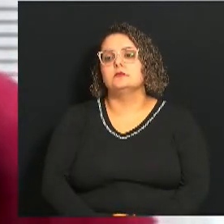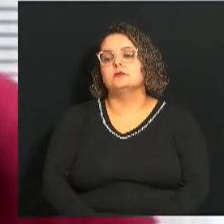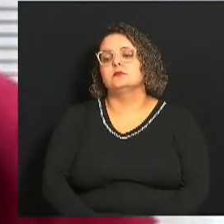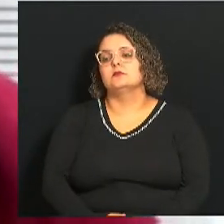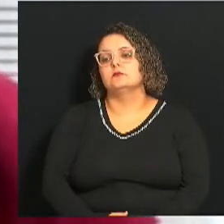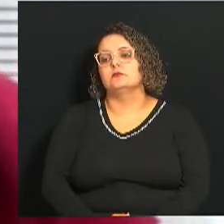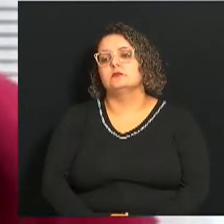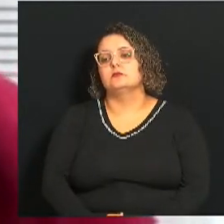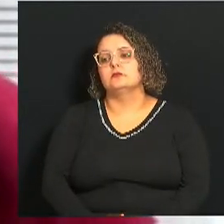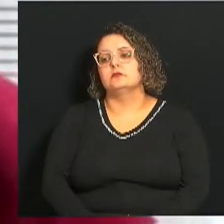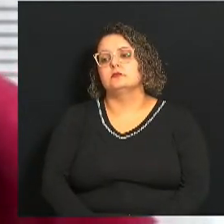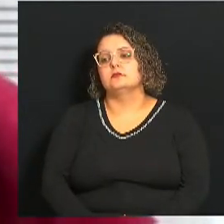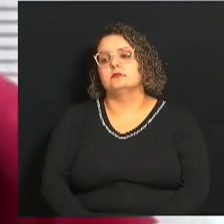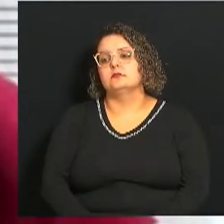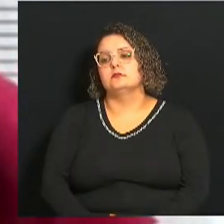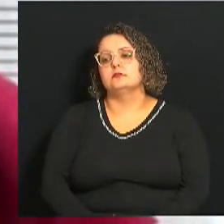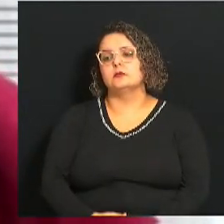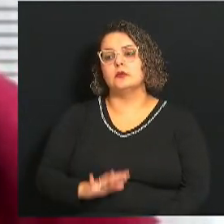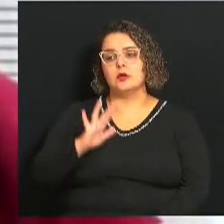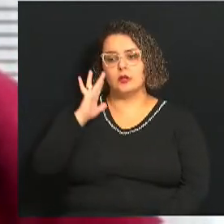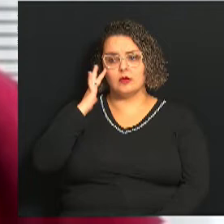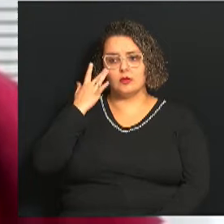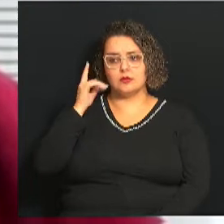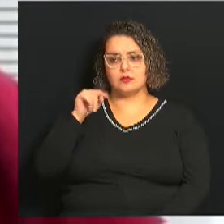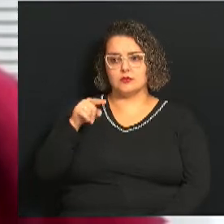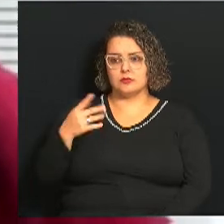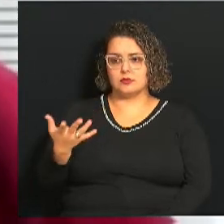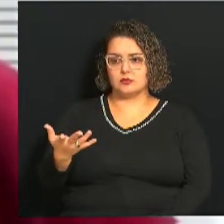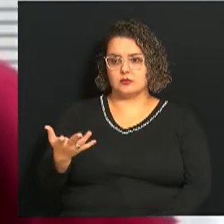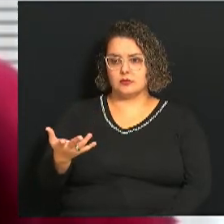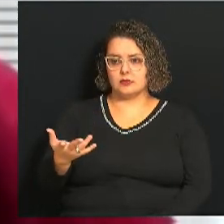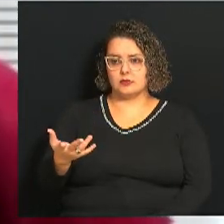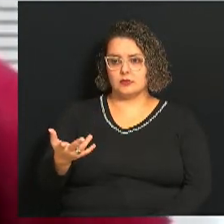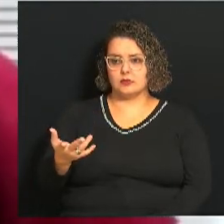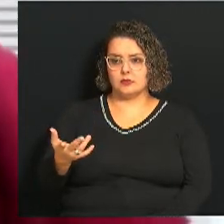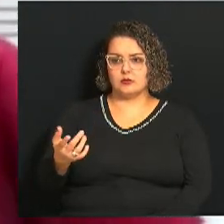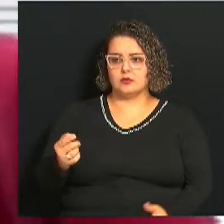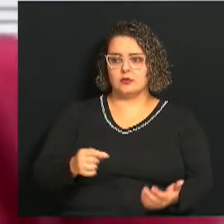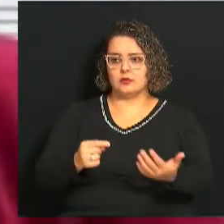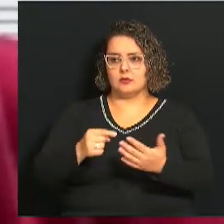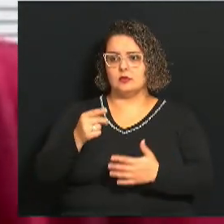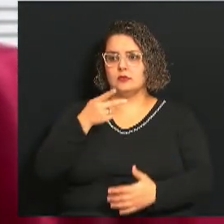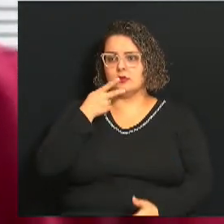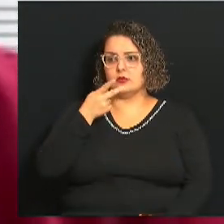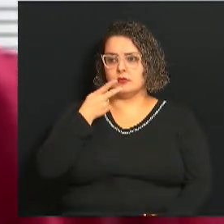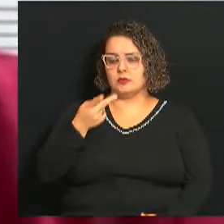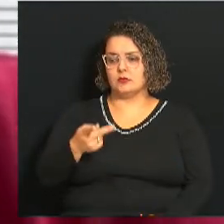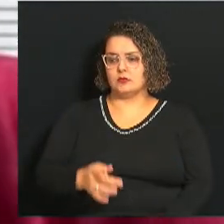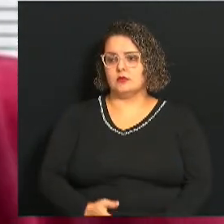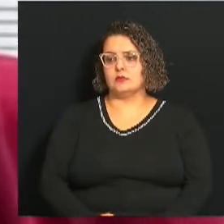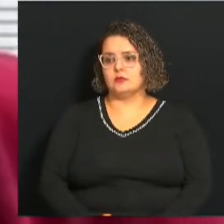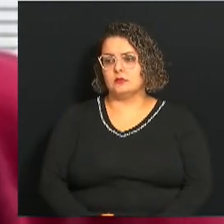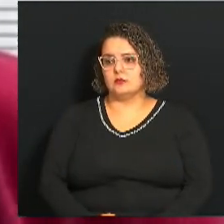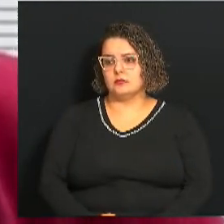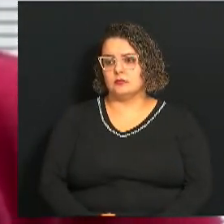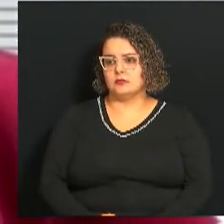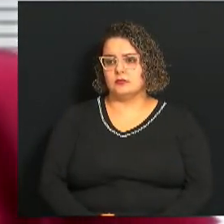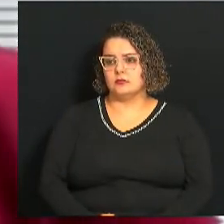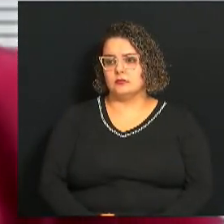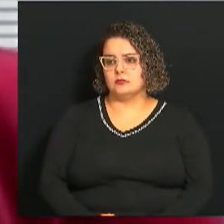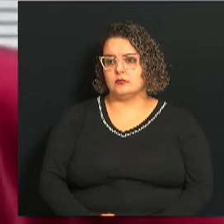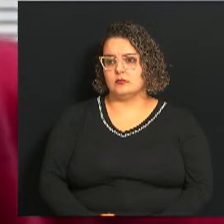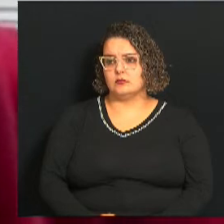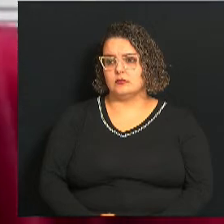Eu acho que é isso, né? Acho que a Paulela falou do levantamento aqui. Não sei, acho que